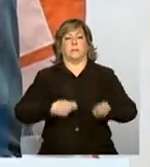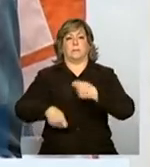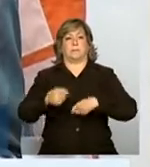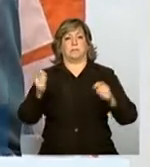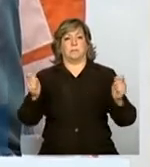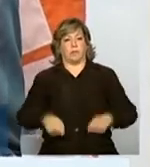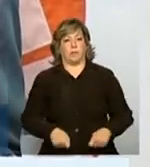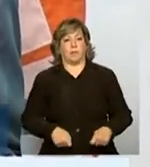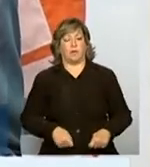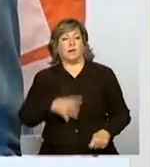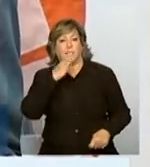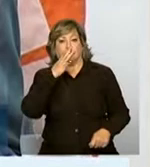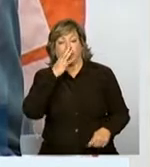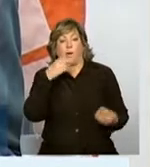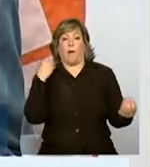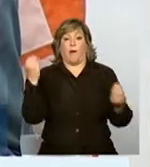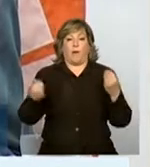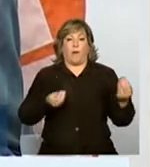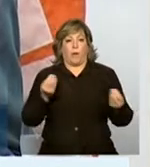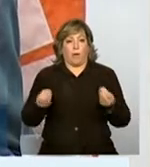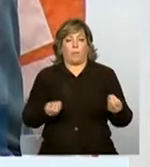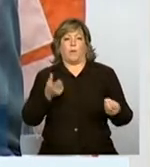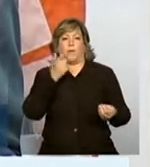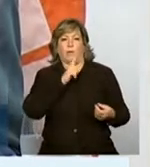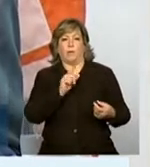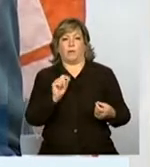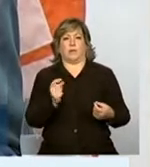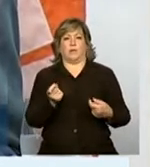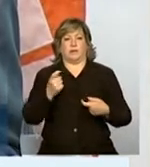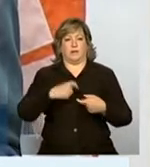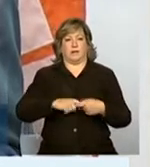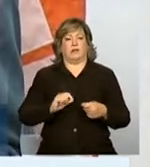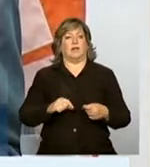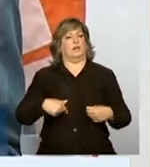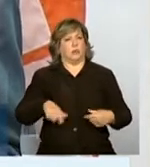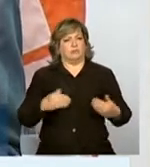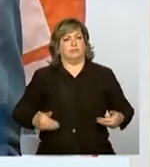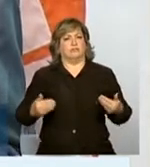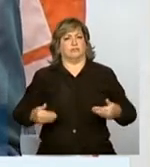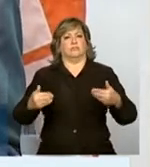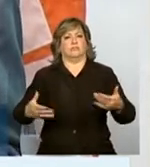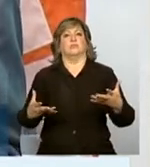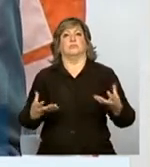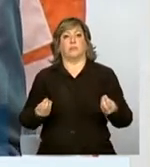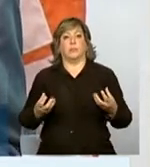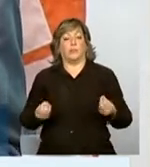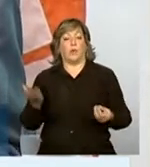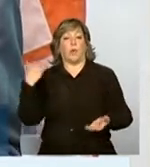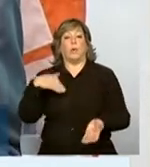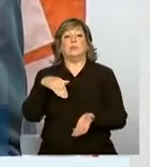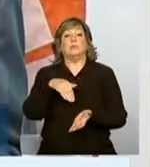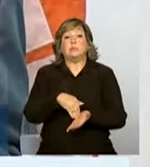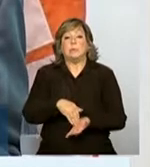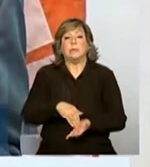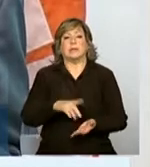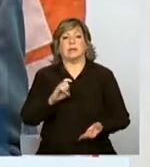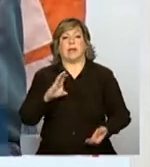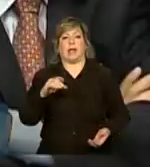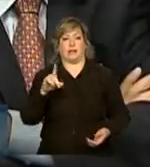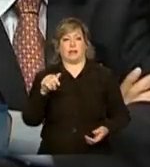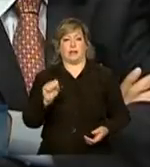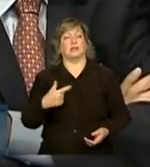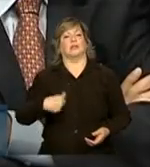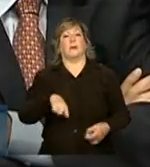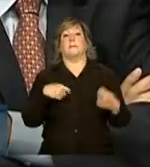pela sua incrível capacidade de recuperação. Avançamos significativamente nas últimas décadas e